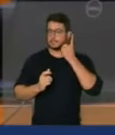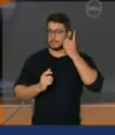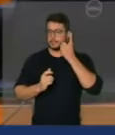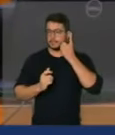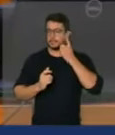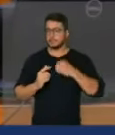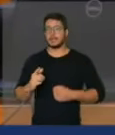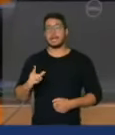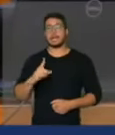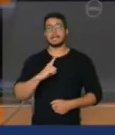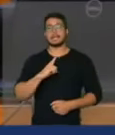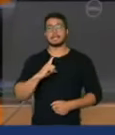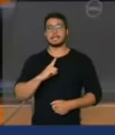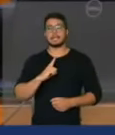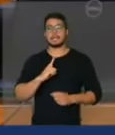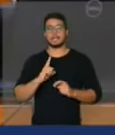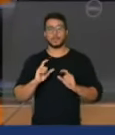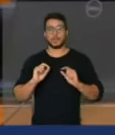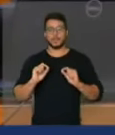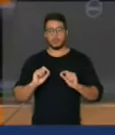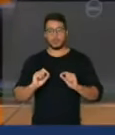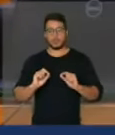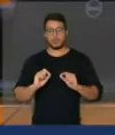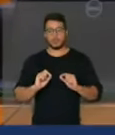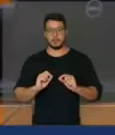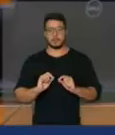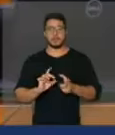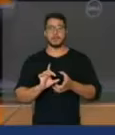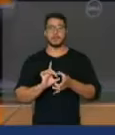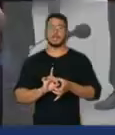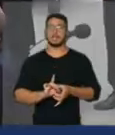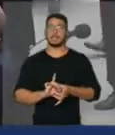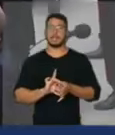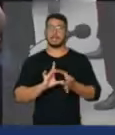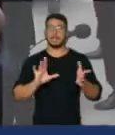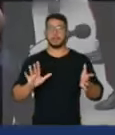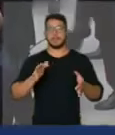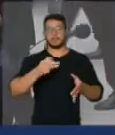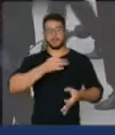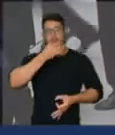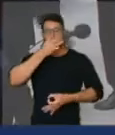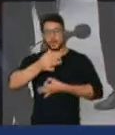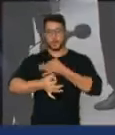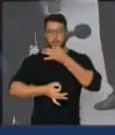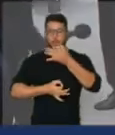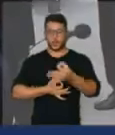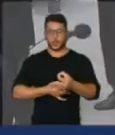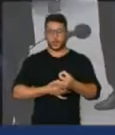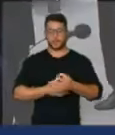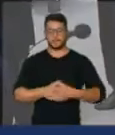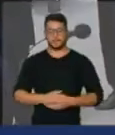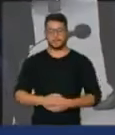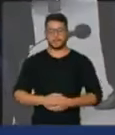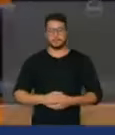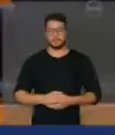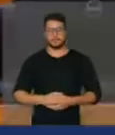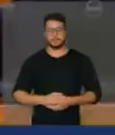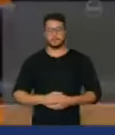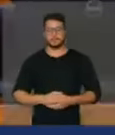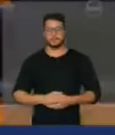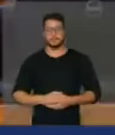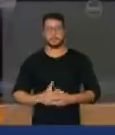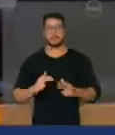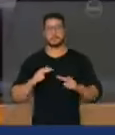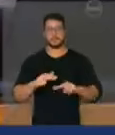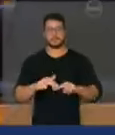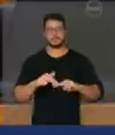a liberdade de expressar suas opiniões e, por elas, não